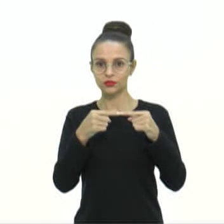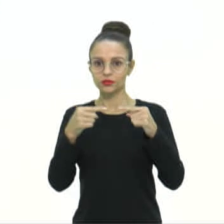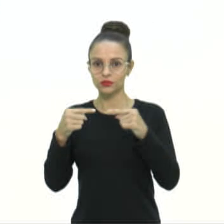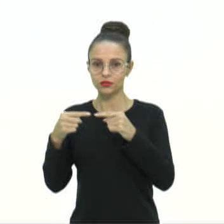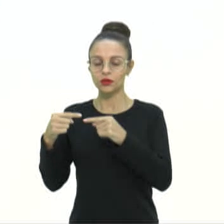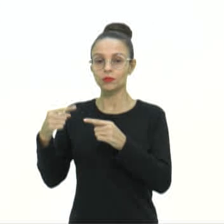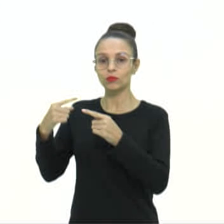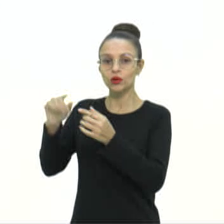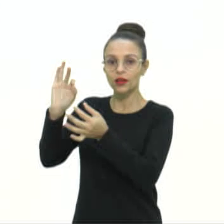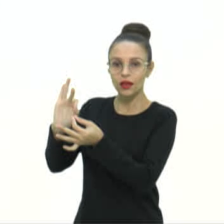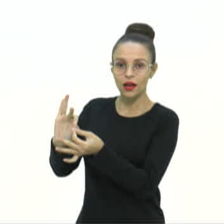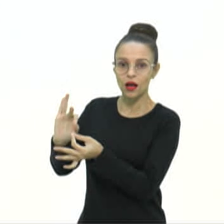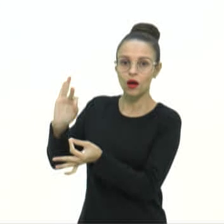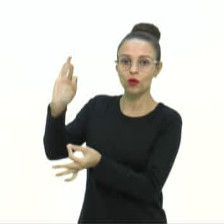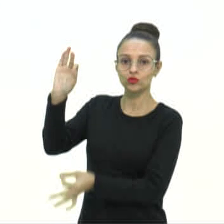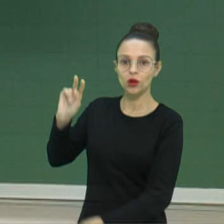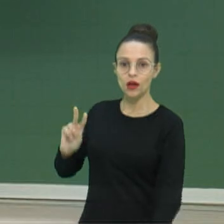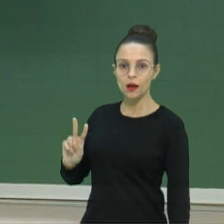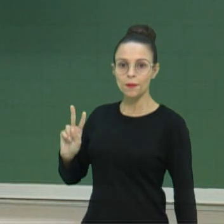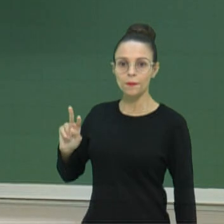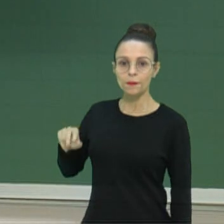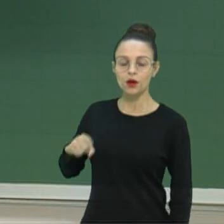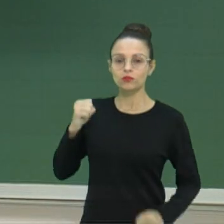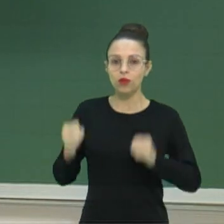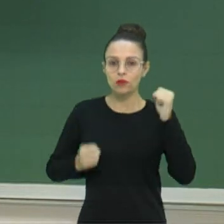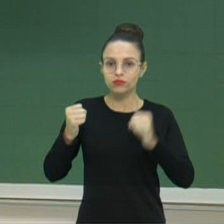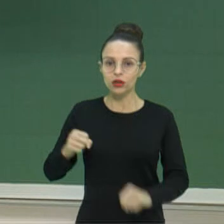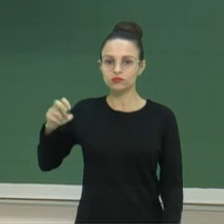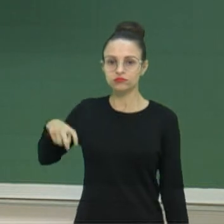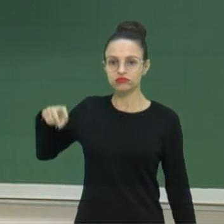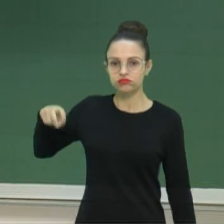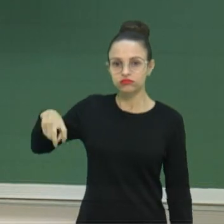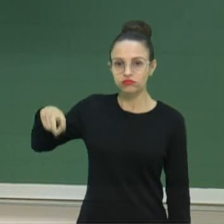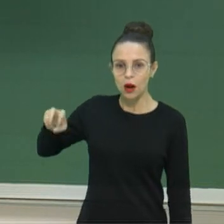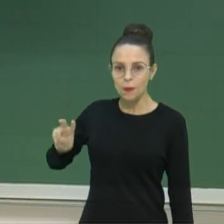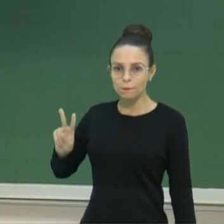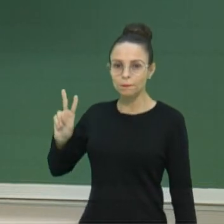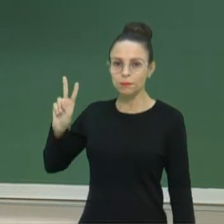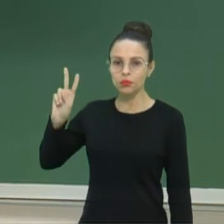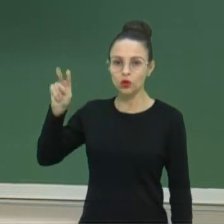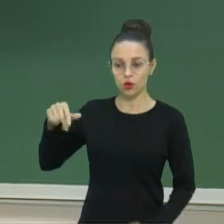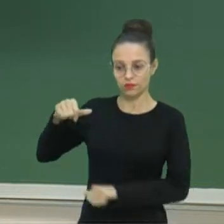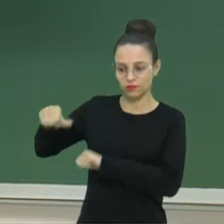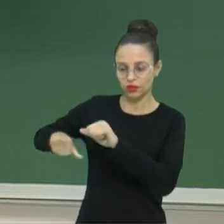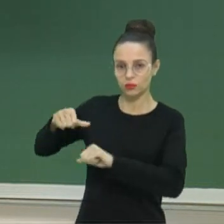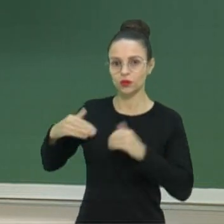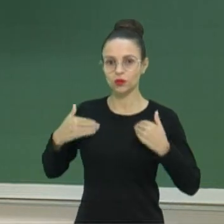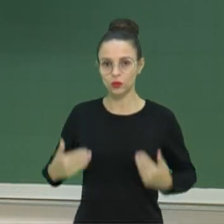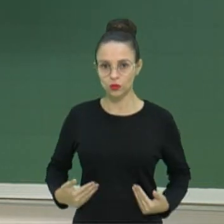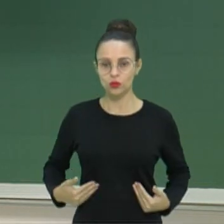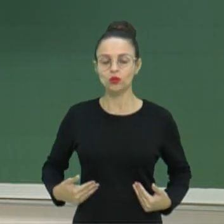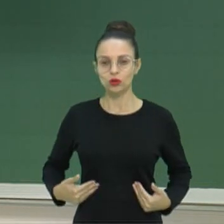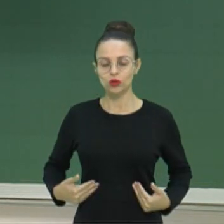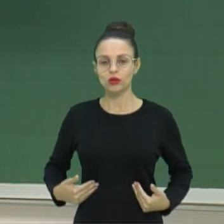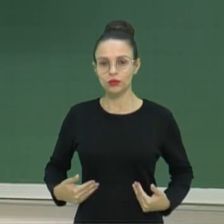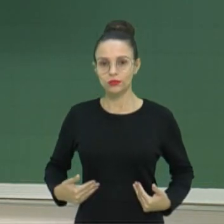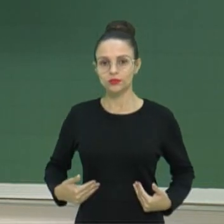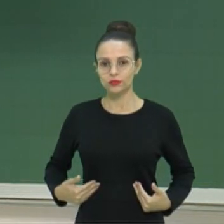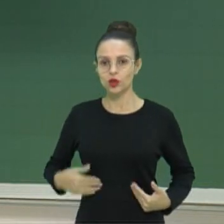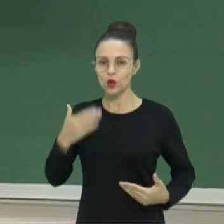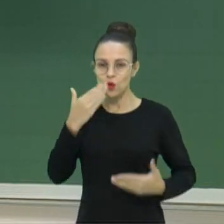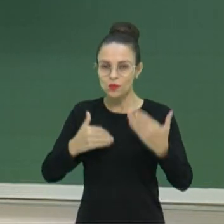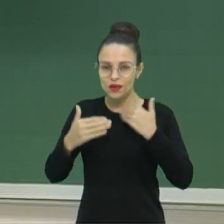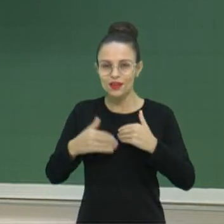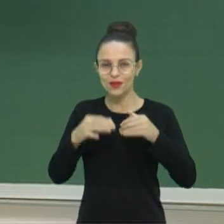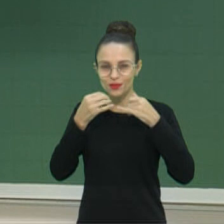ganhando altura nesse processo. Então ele está lá na corrida, transformando a sua energia muscular, certo? Energia química, tudo aquele alimento que ele